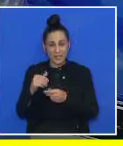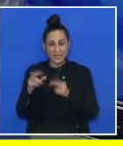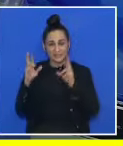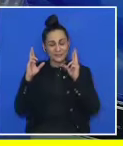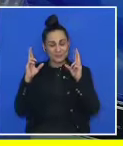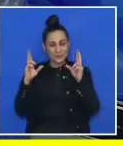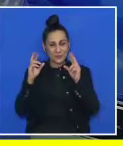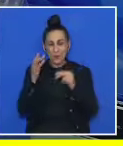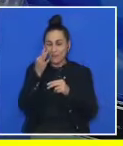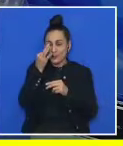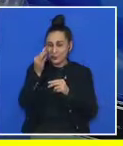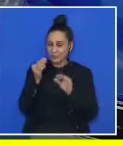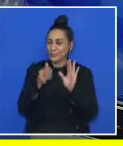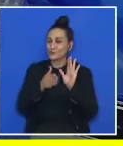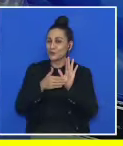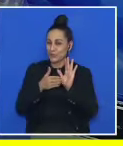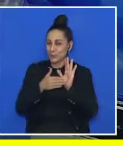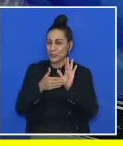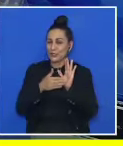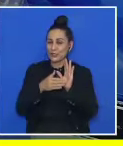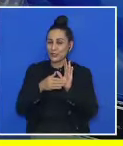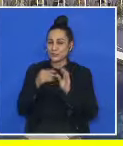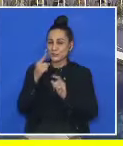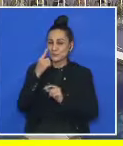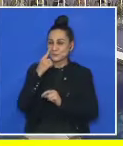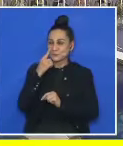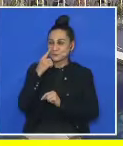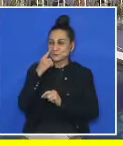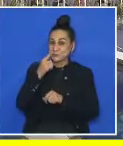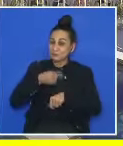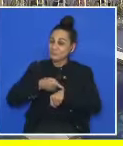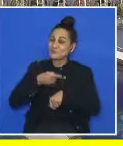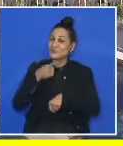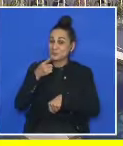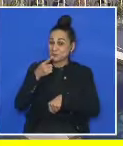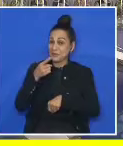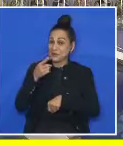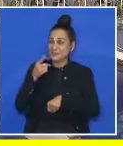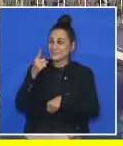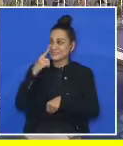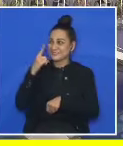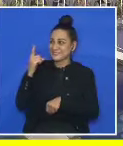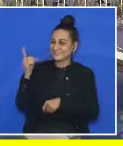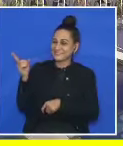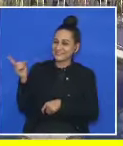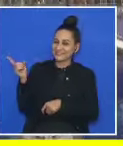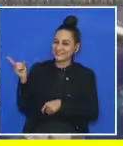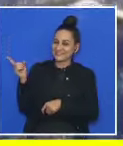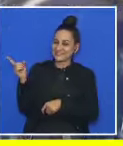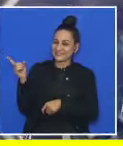estamos na torcida. Fique de olho na sua aposta. Bolas posicionadas. Chegou a hora. Valendo!